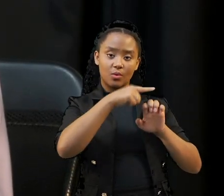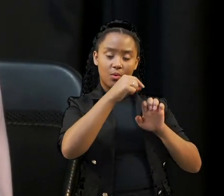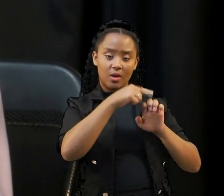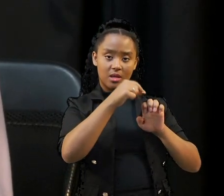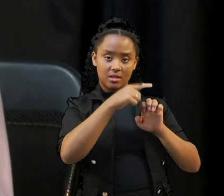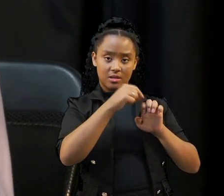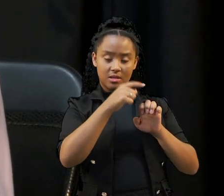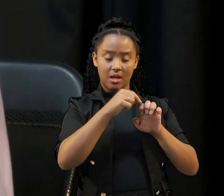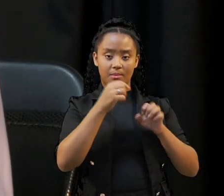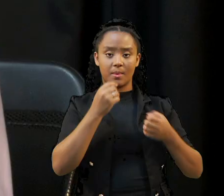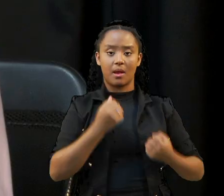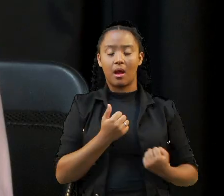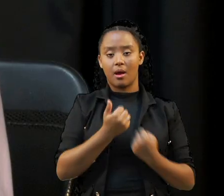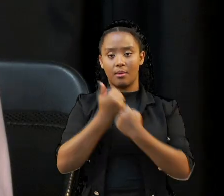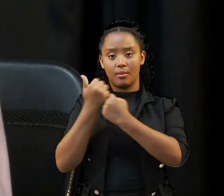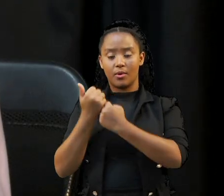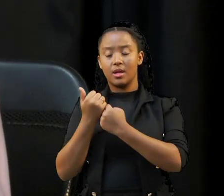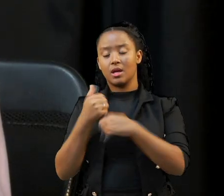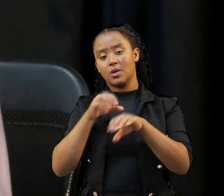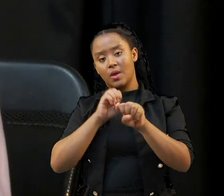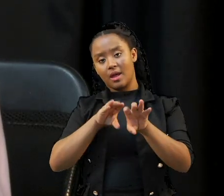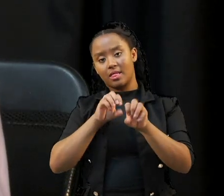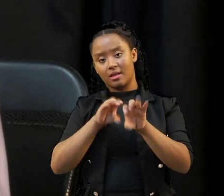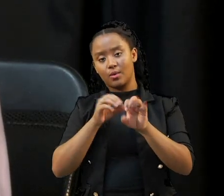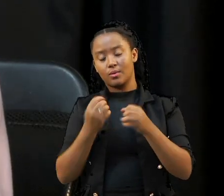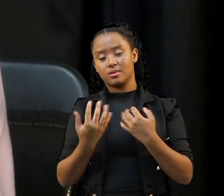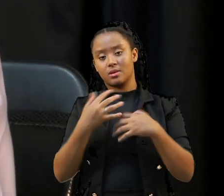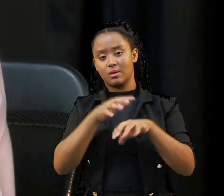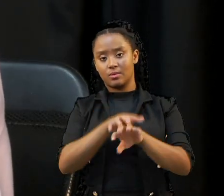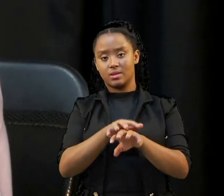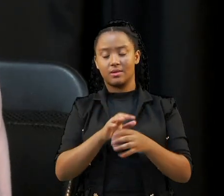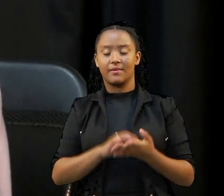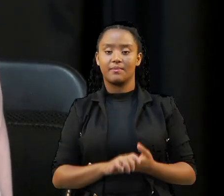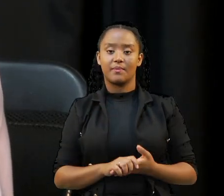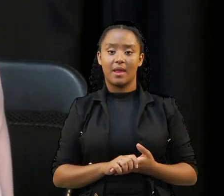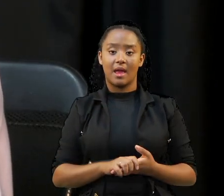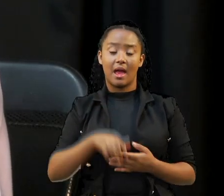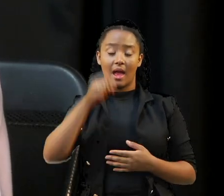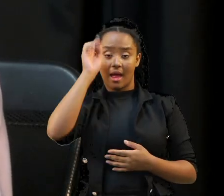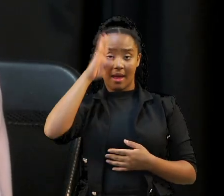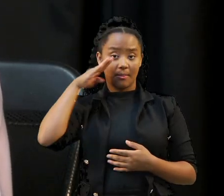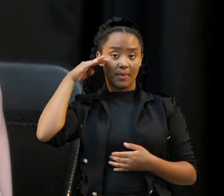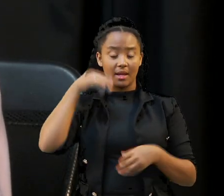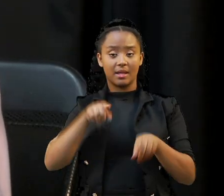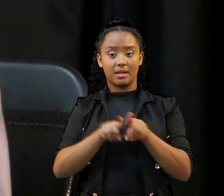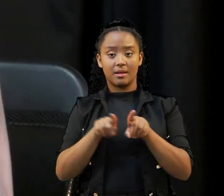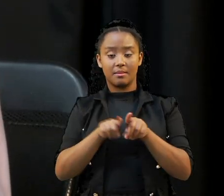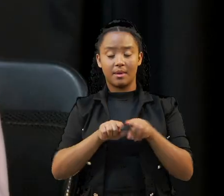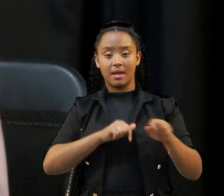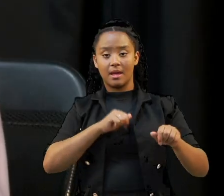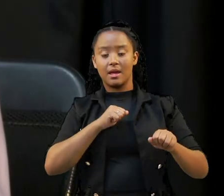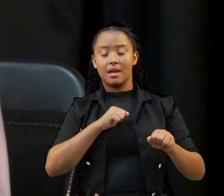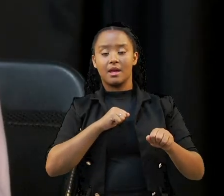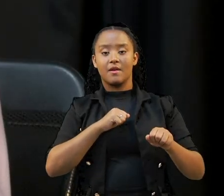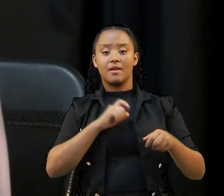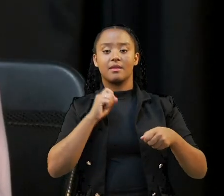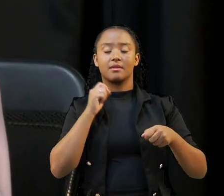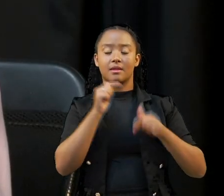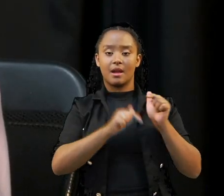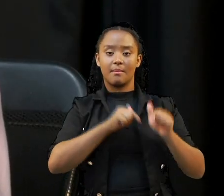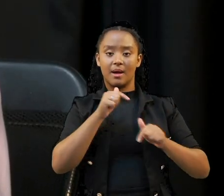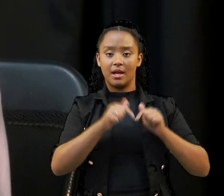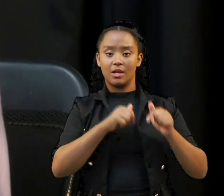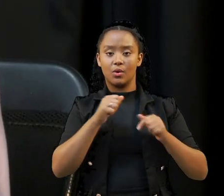Educação Básica, oferecendo apoio à educação inclusiva. Ela também atua no Mais Humanos do Escritório